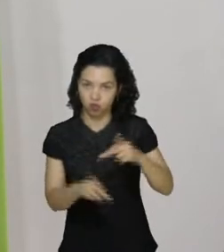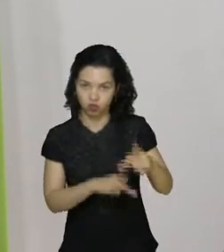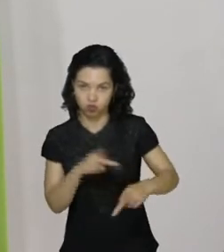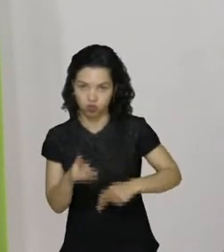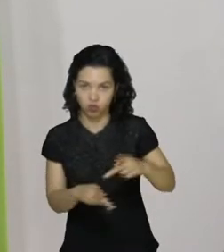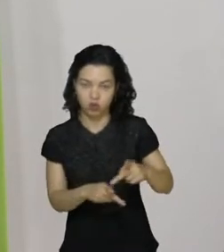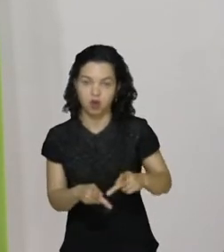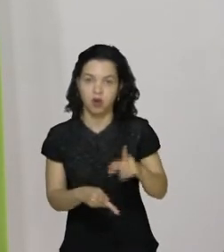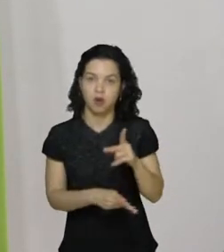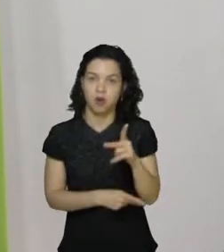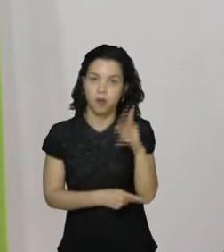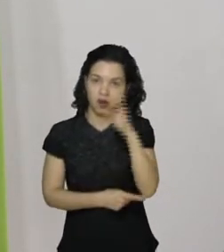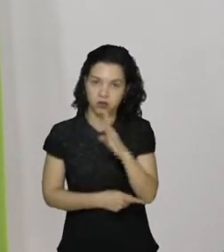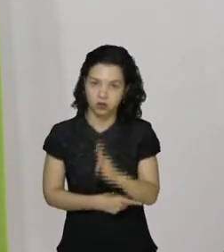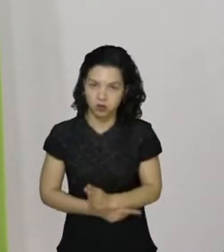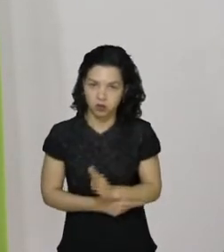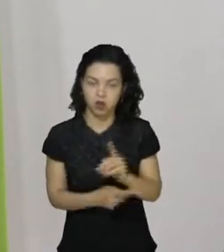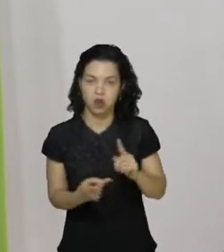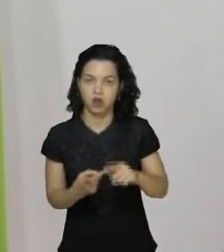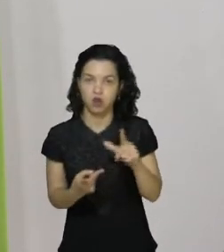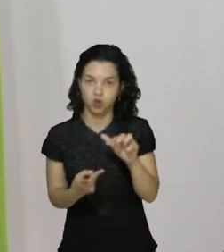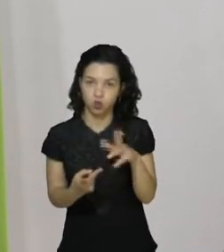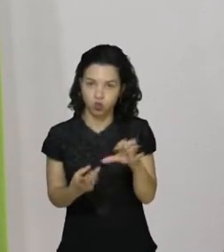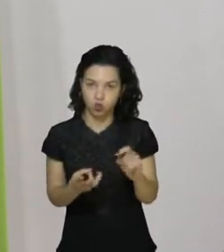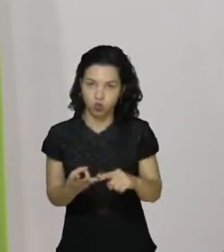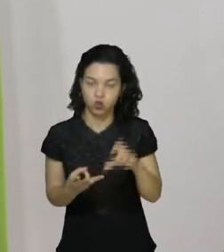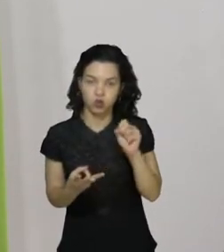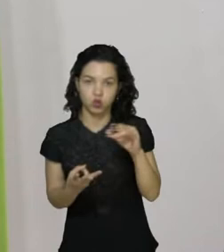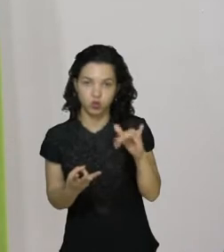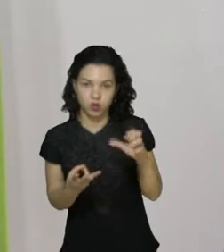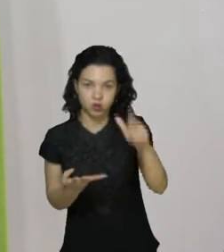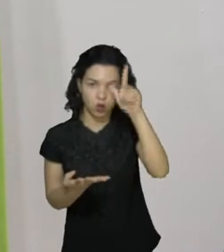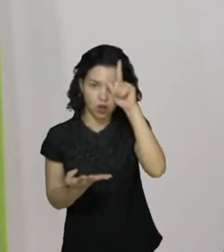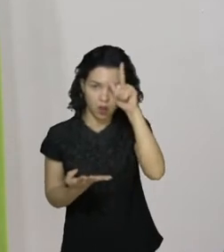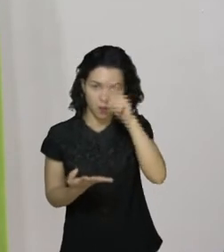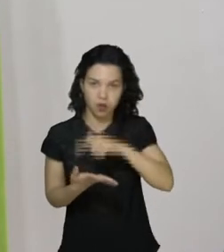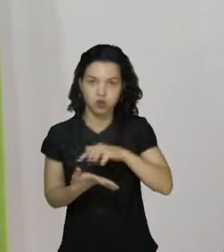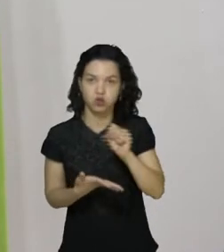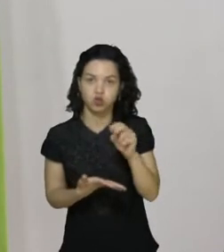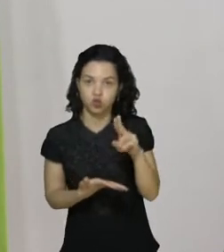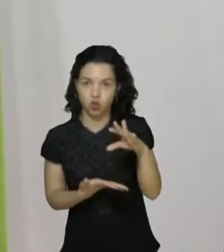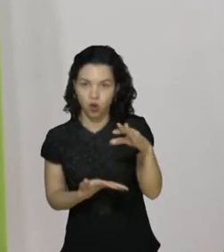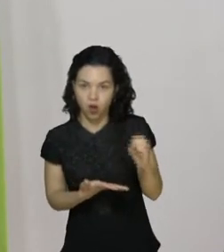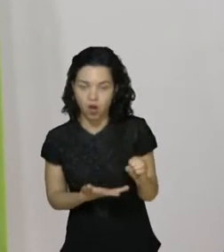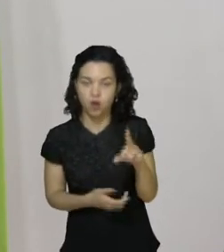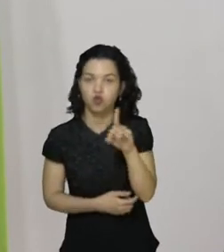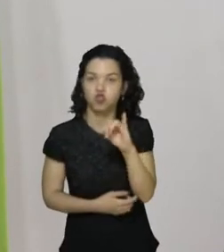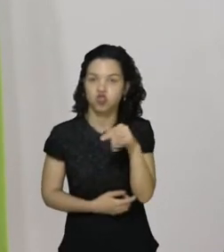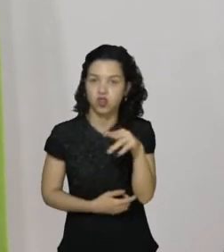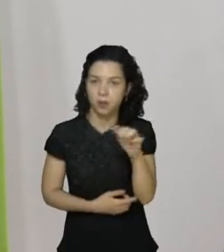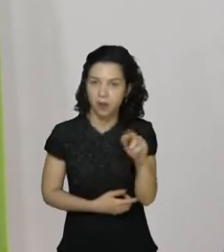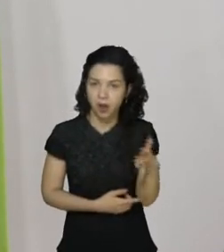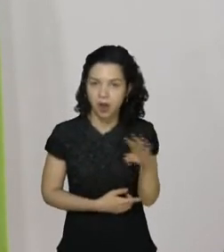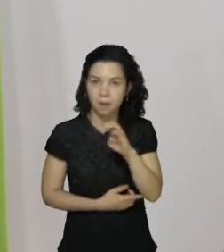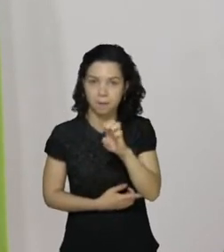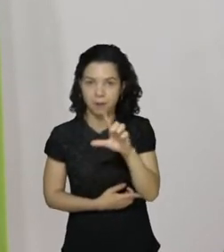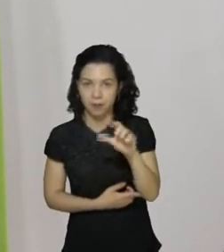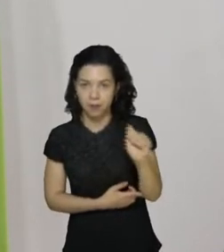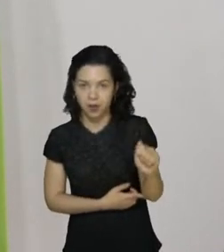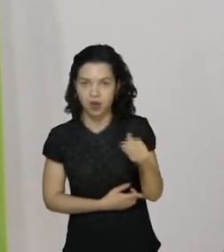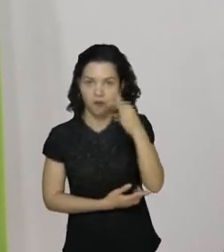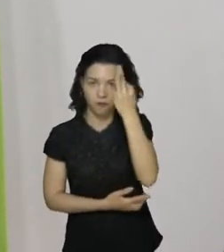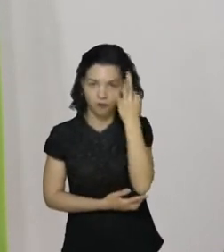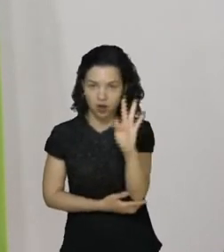lusos, negros, germânicos, alemães, suíços, noruegueses, austríacos, suecos, dinamarqueses, belgas, holandeses,